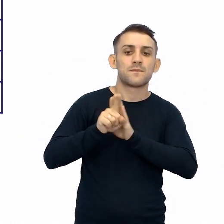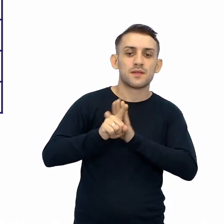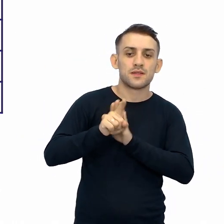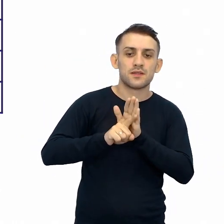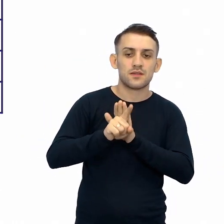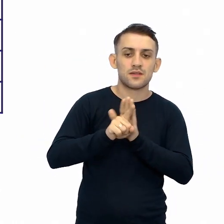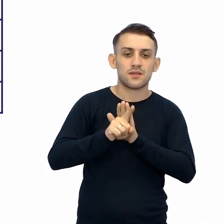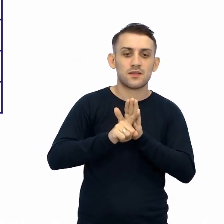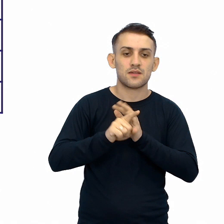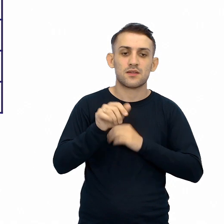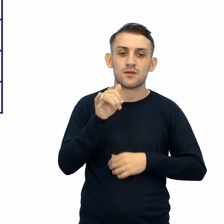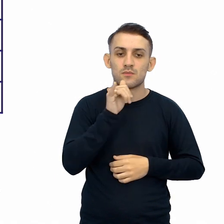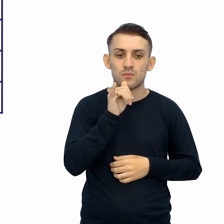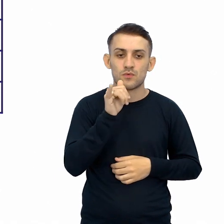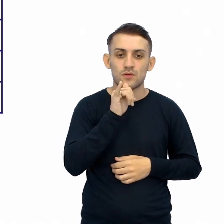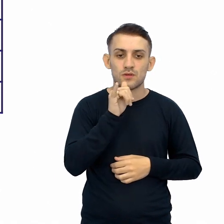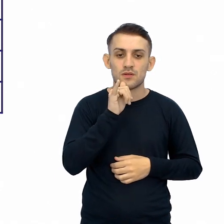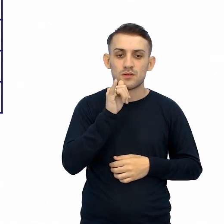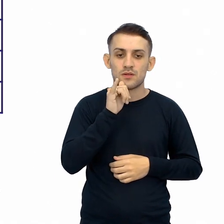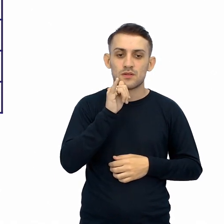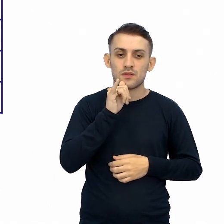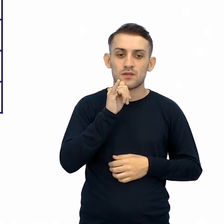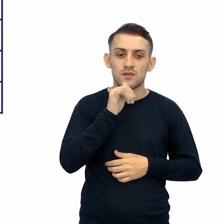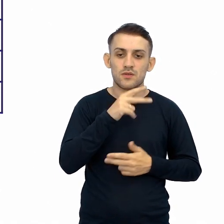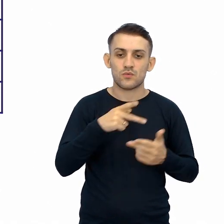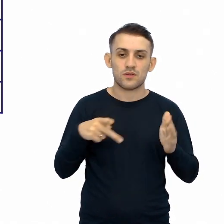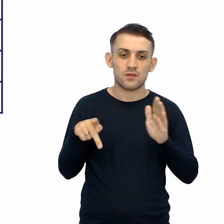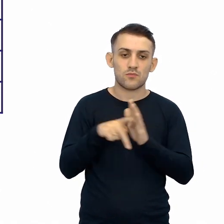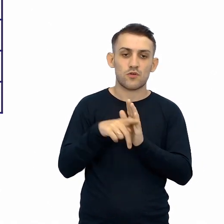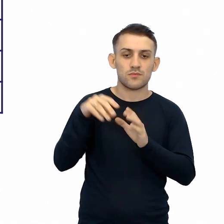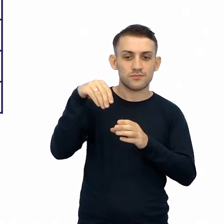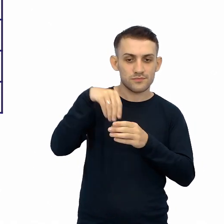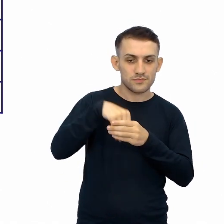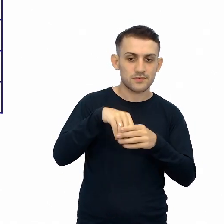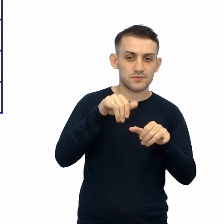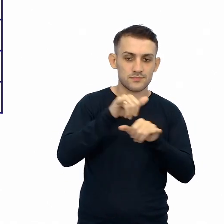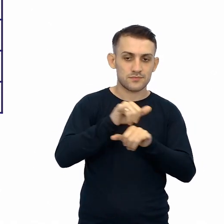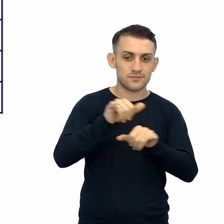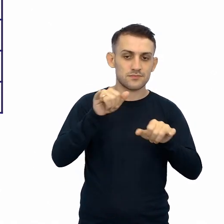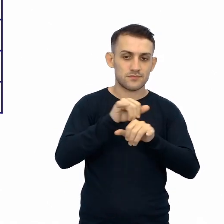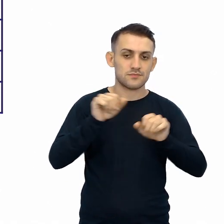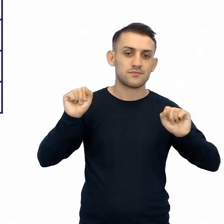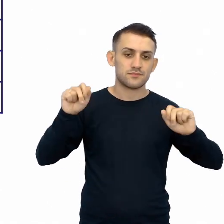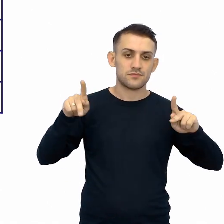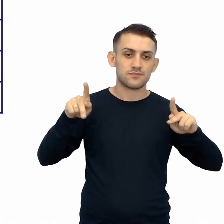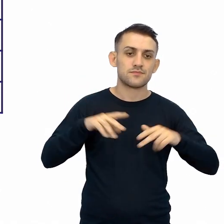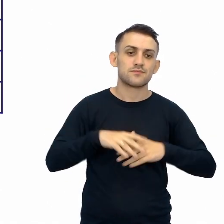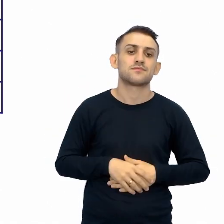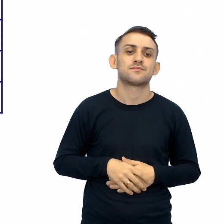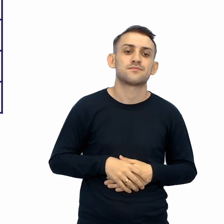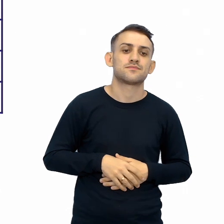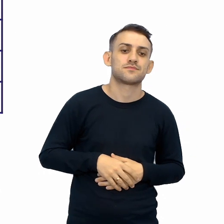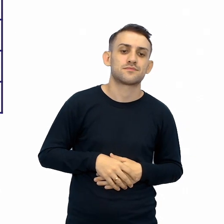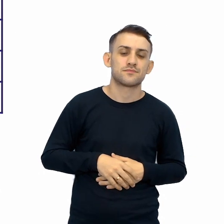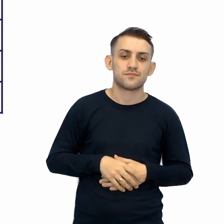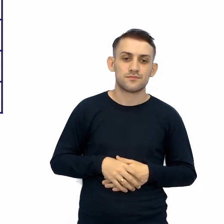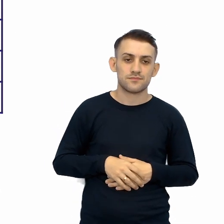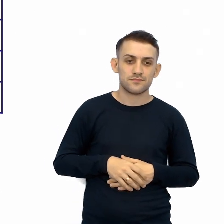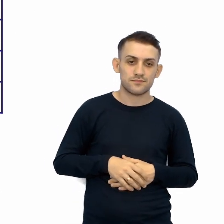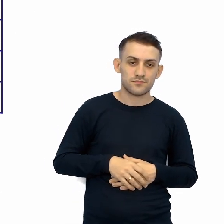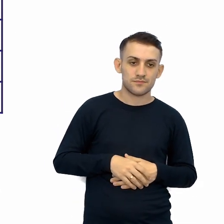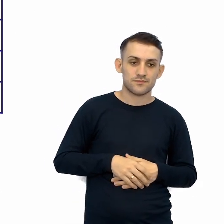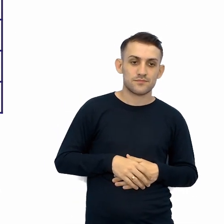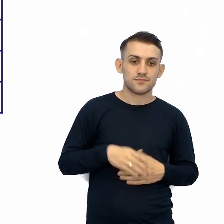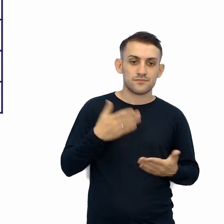o emprego de aspas dentro da notícia, ok? Bom, seguindo, na